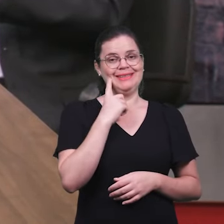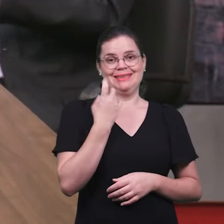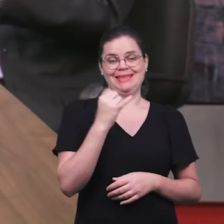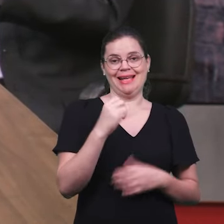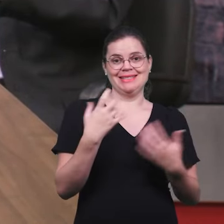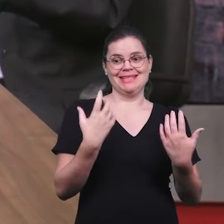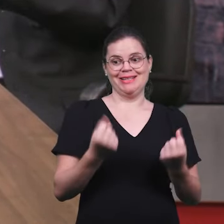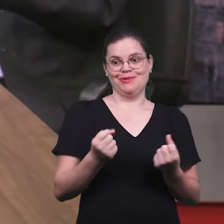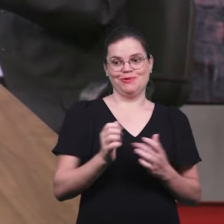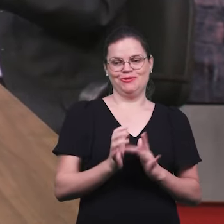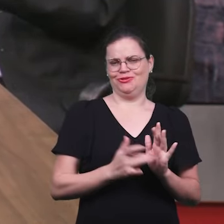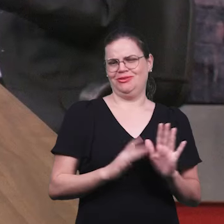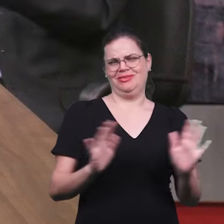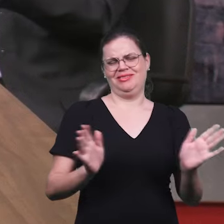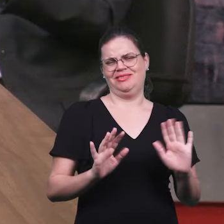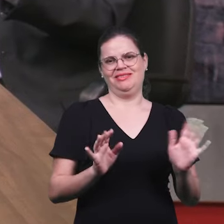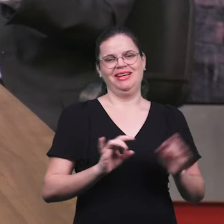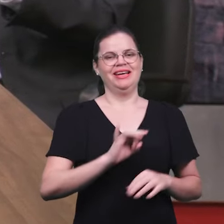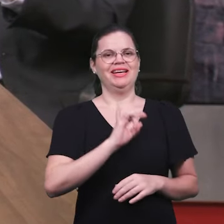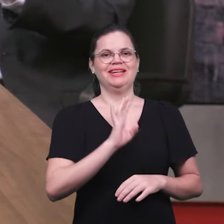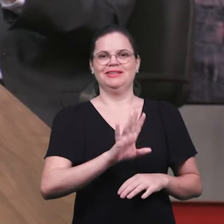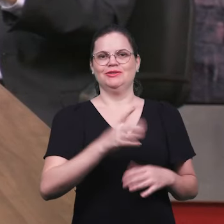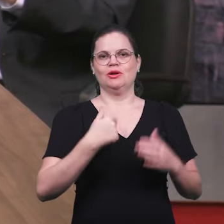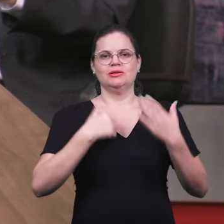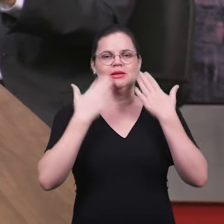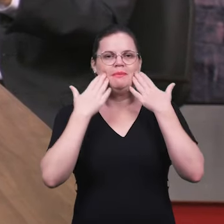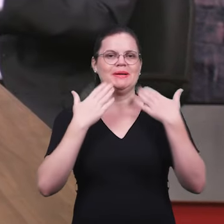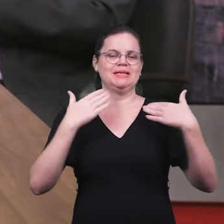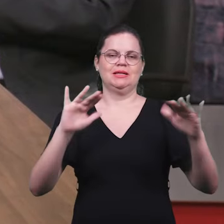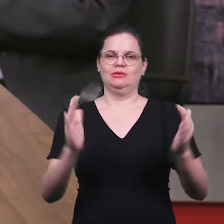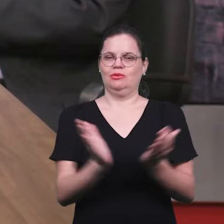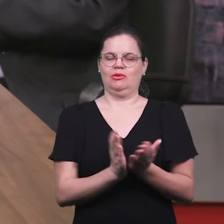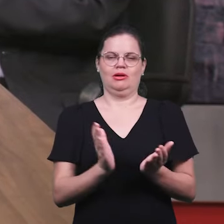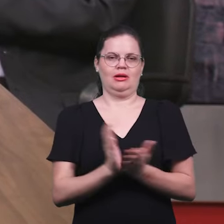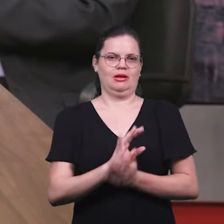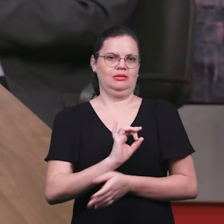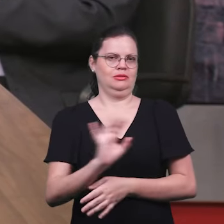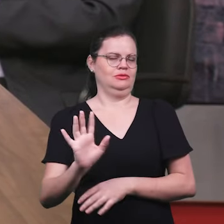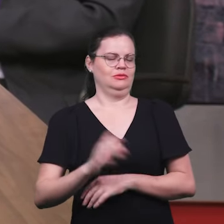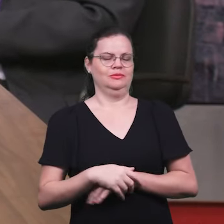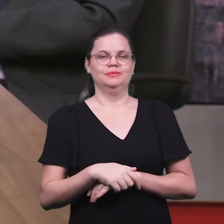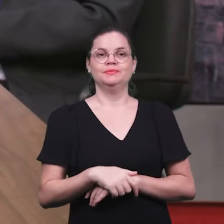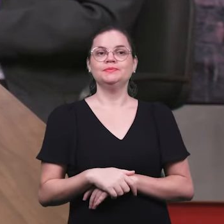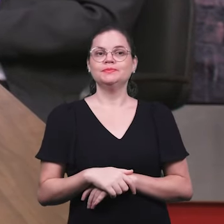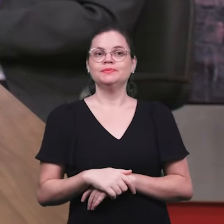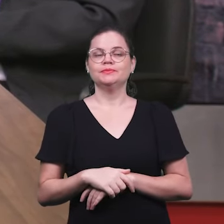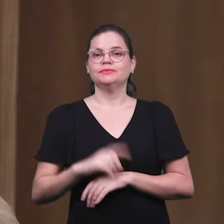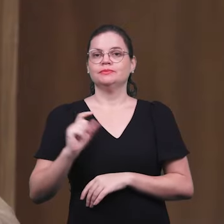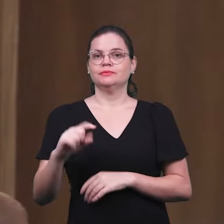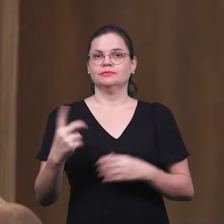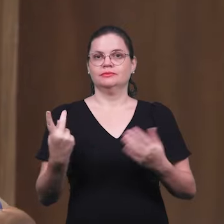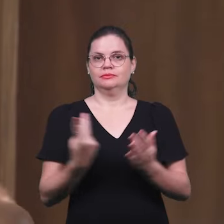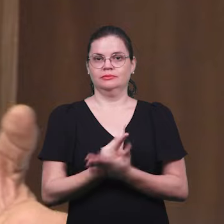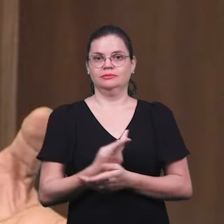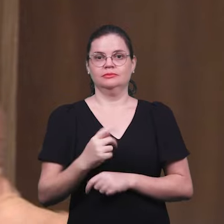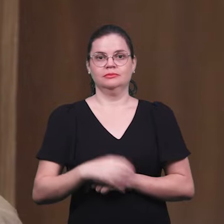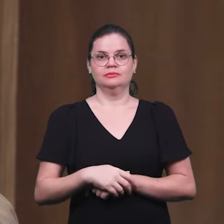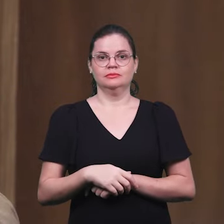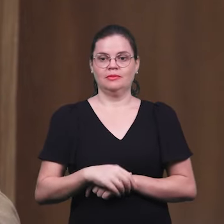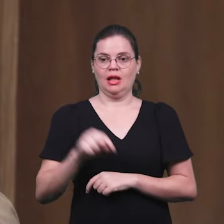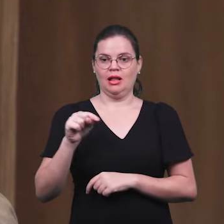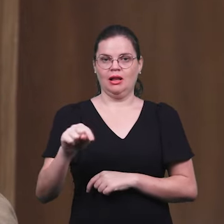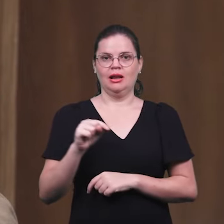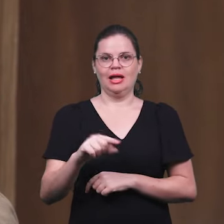e convenceu. Ele se converteu à sua maneira, né? À sua maneira, cada um tem. E aí o que aconteceu? Os templos pagãos, os